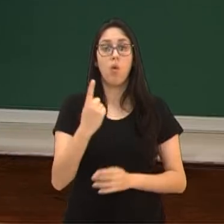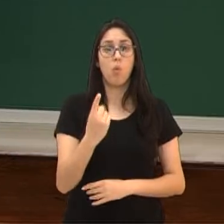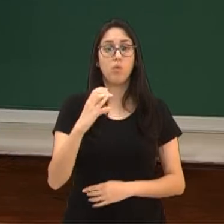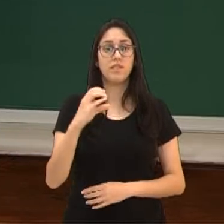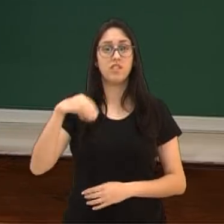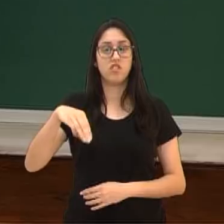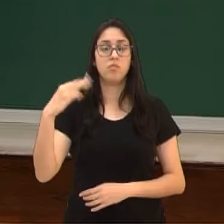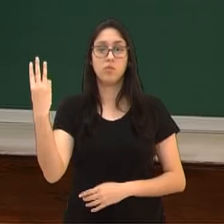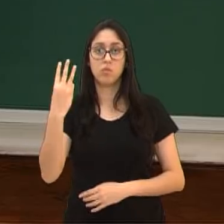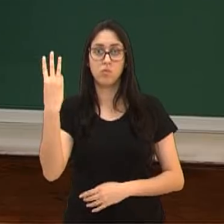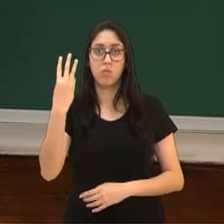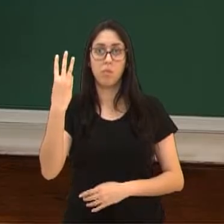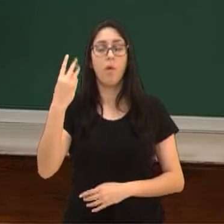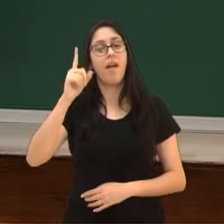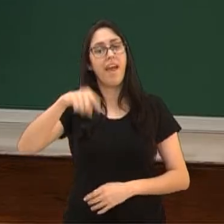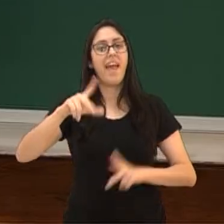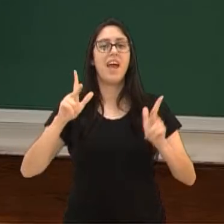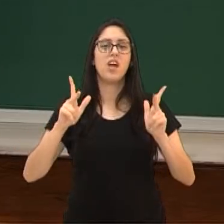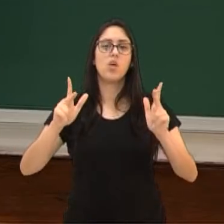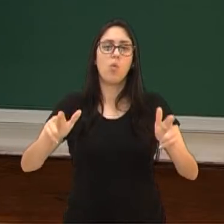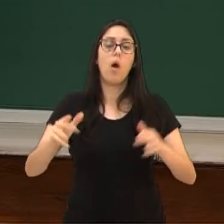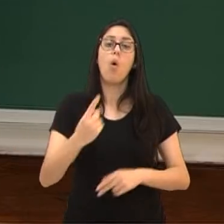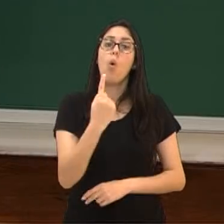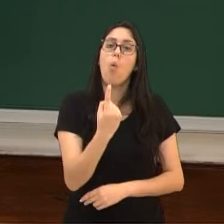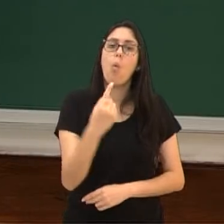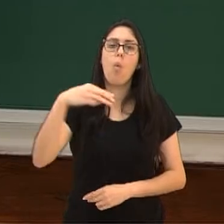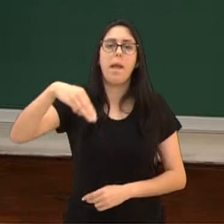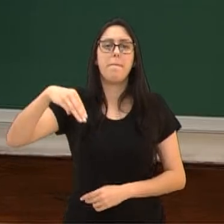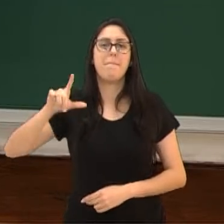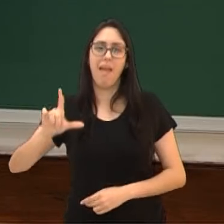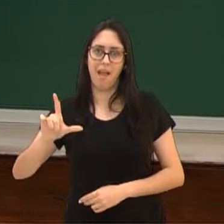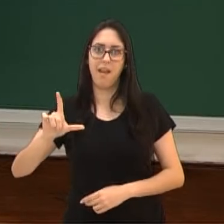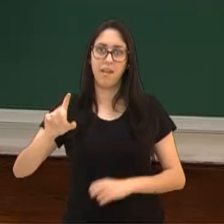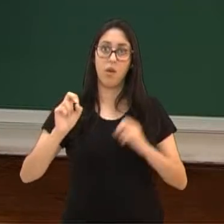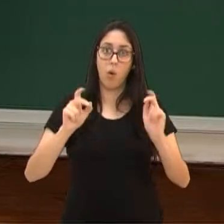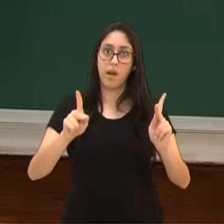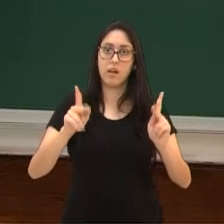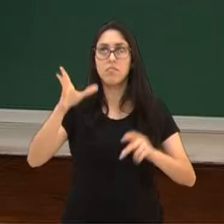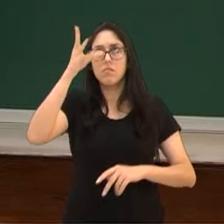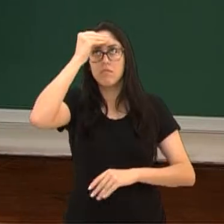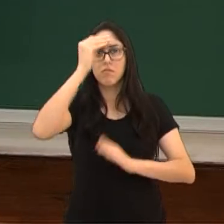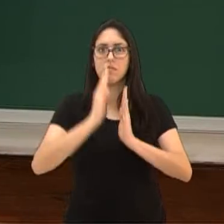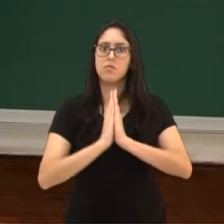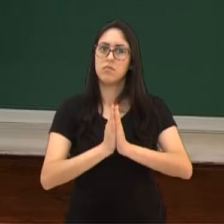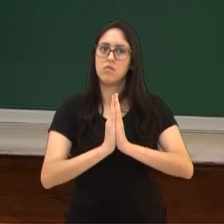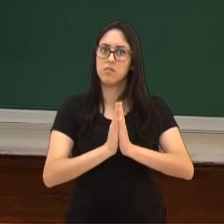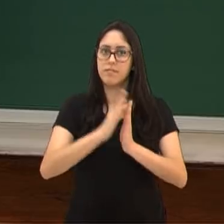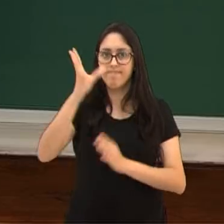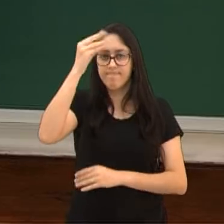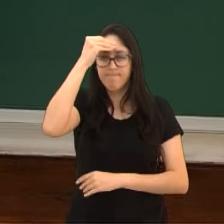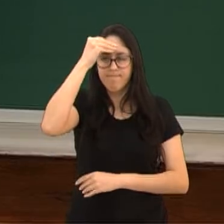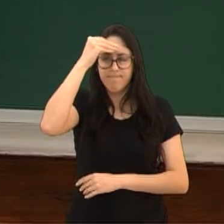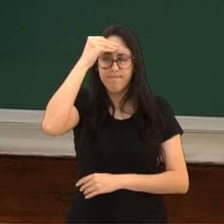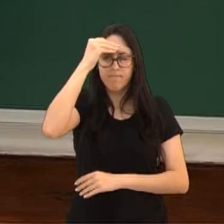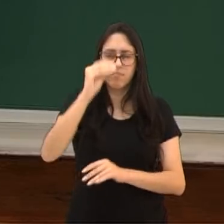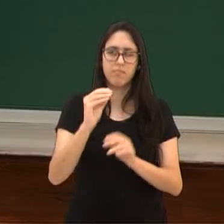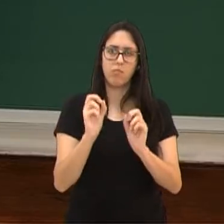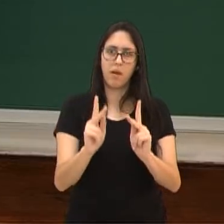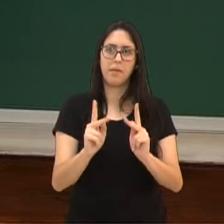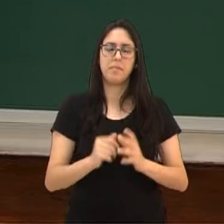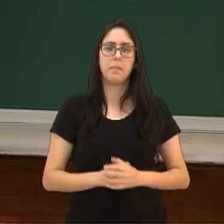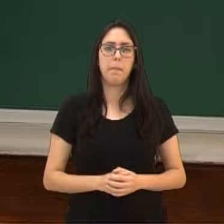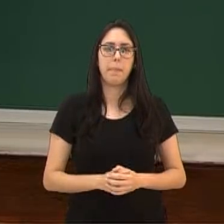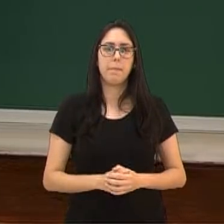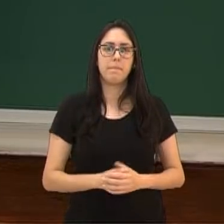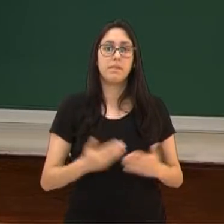cúbico equivale a 1 mililitro, ok? Guardou aí? Registrou? Muito bem.